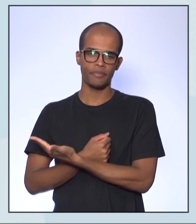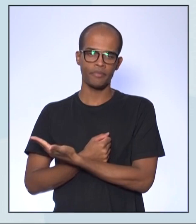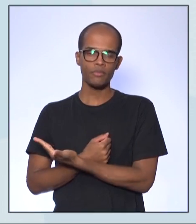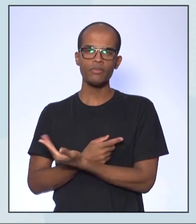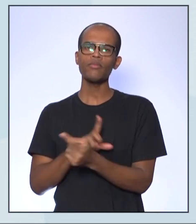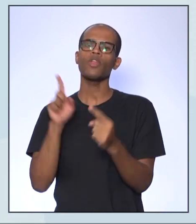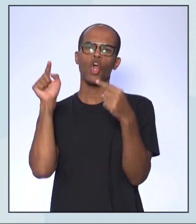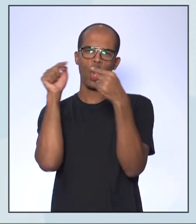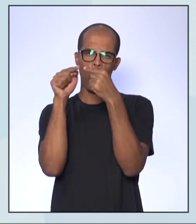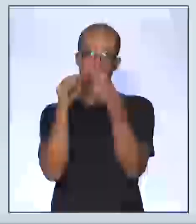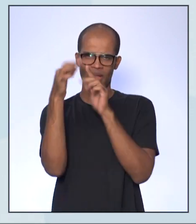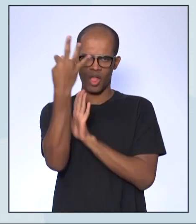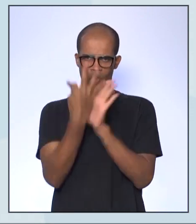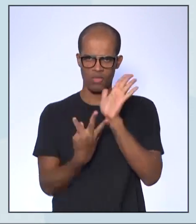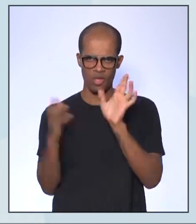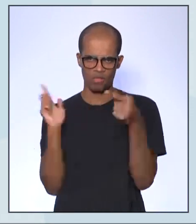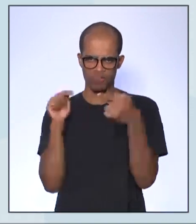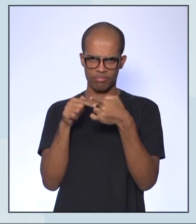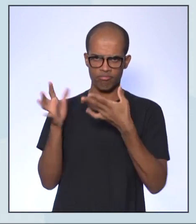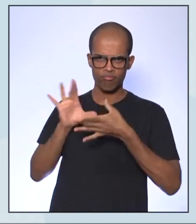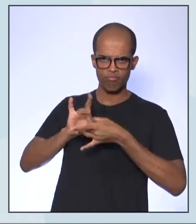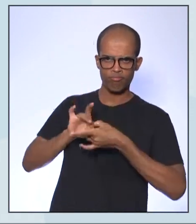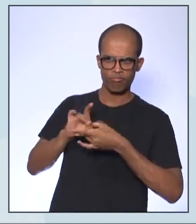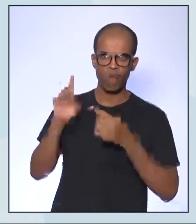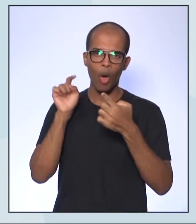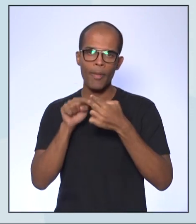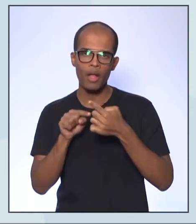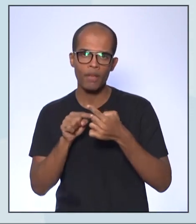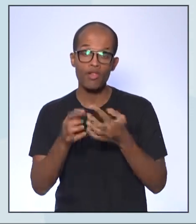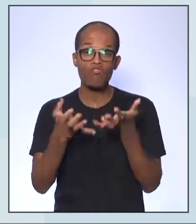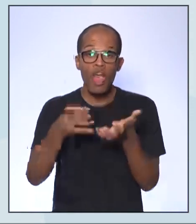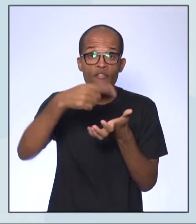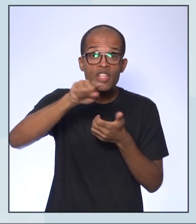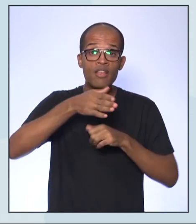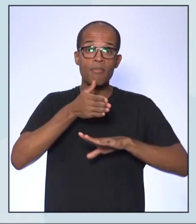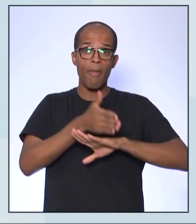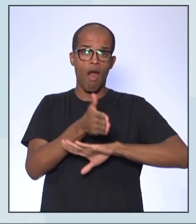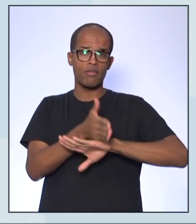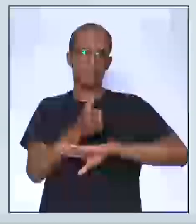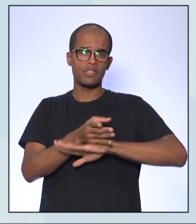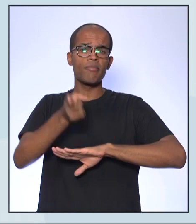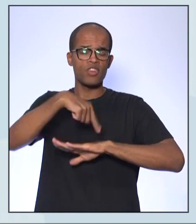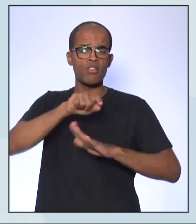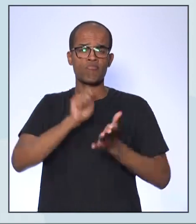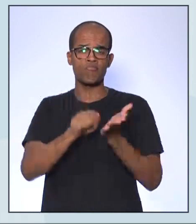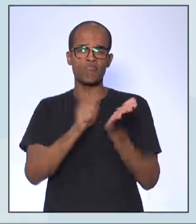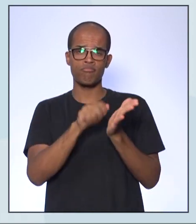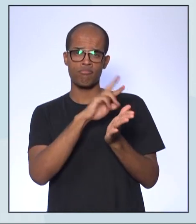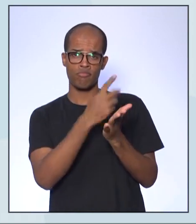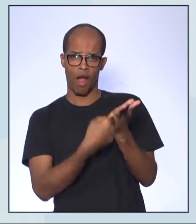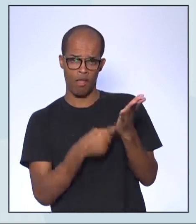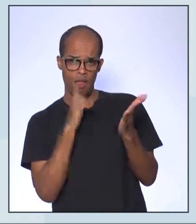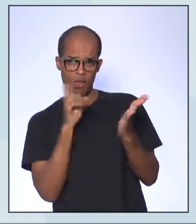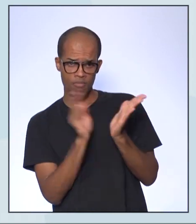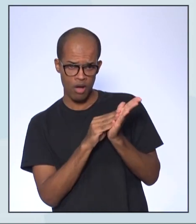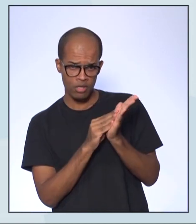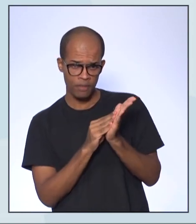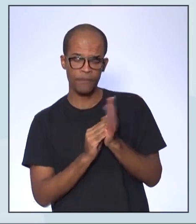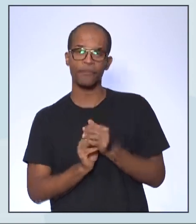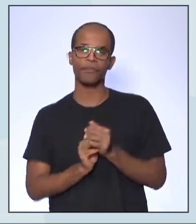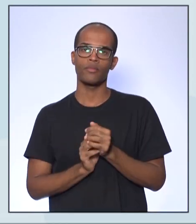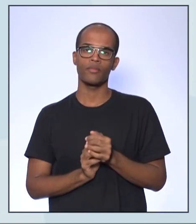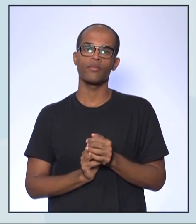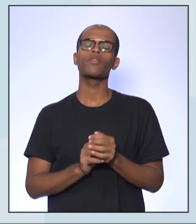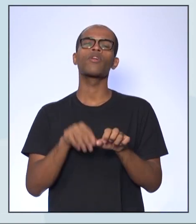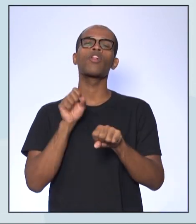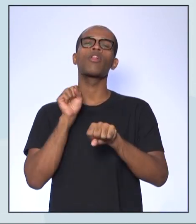que foi escrito por Ema Barreto? Então, como a gente quer que você participe, que você escreva no seu caderno as respostas, deixaremos também